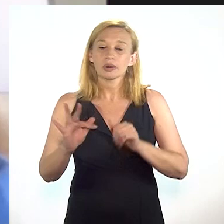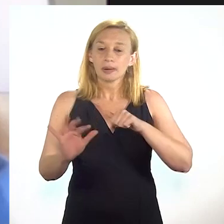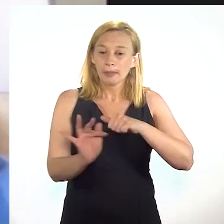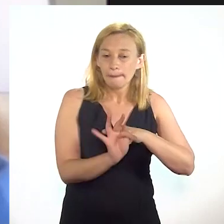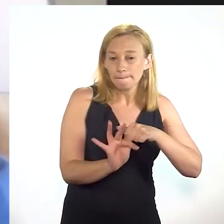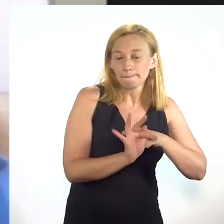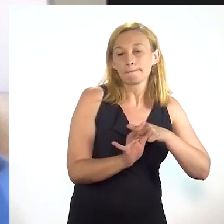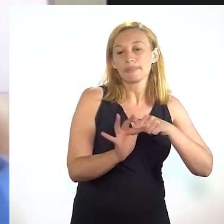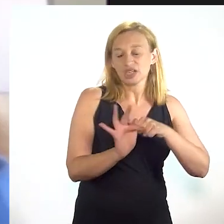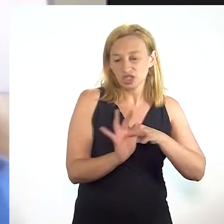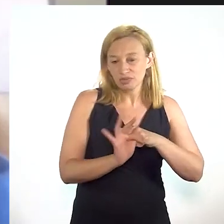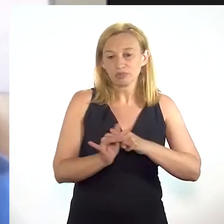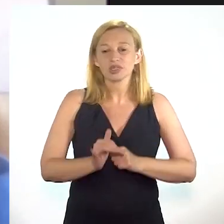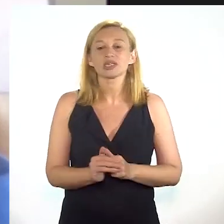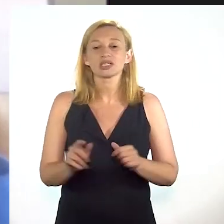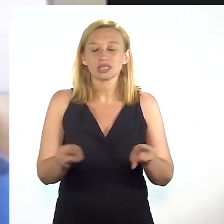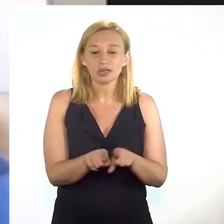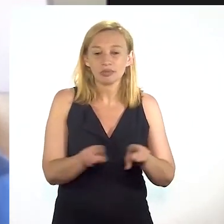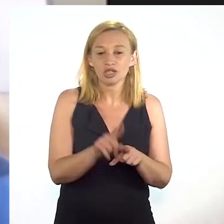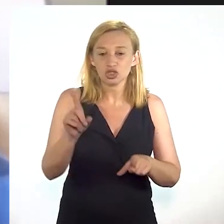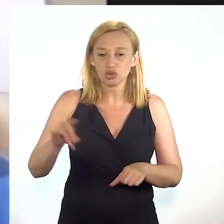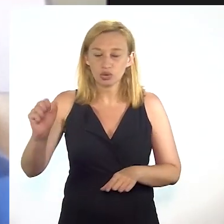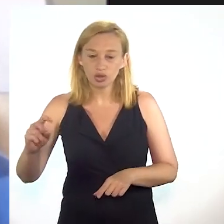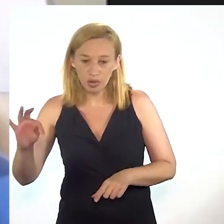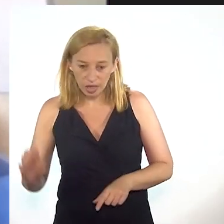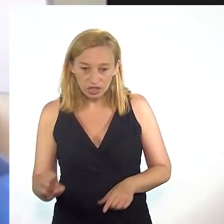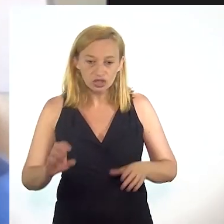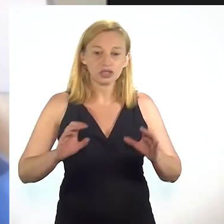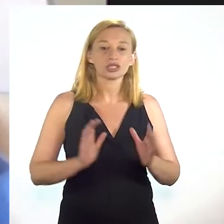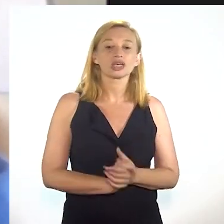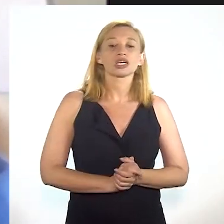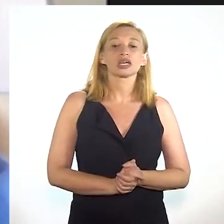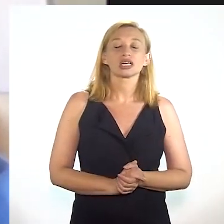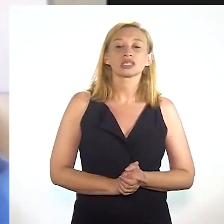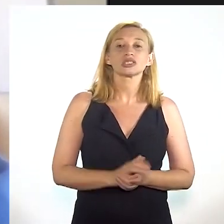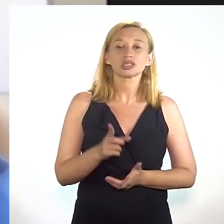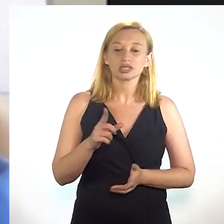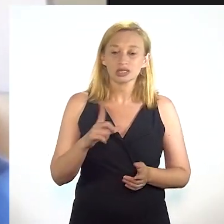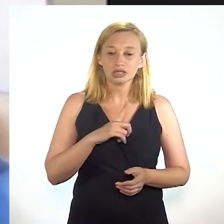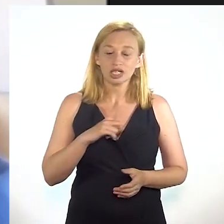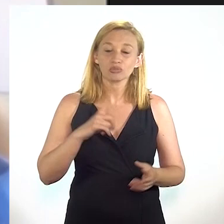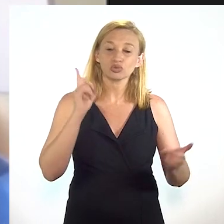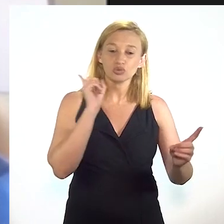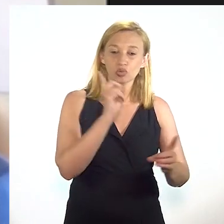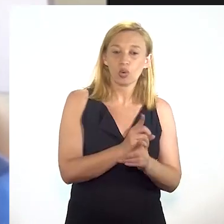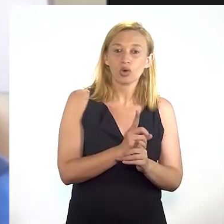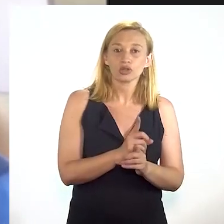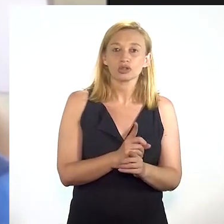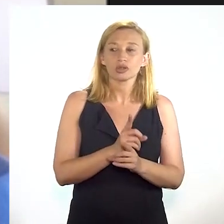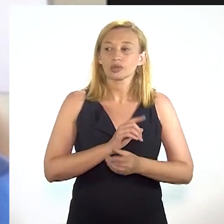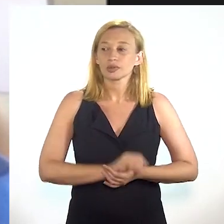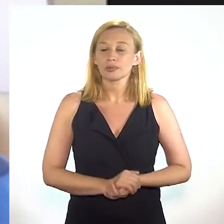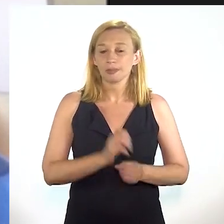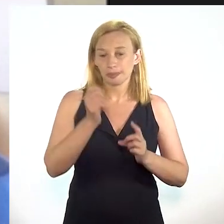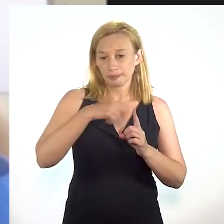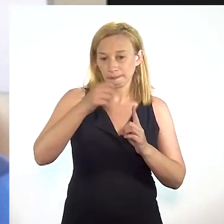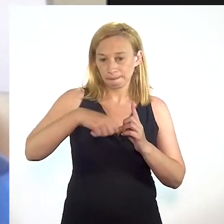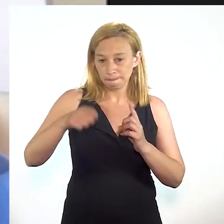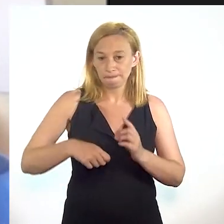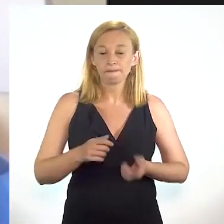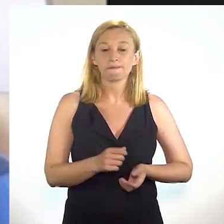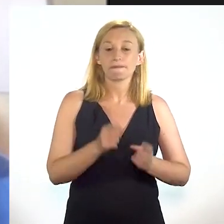Baixada, a Rede Zona Oeste, que acabou criando como um todo. E mensalmente nós temos esse encontro